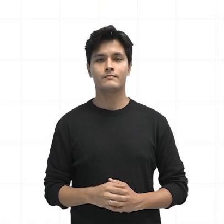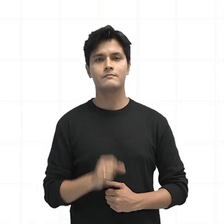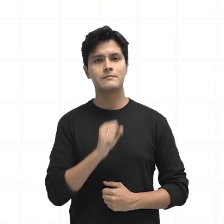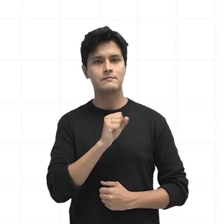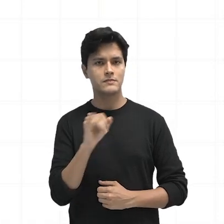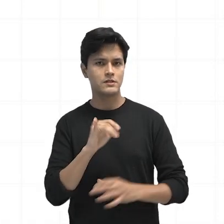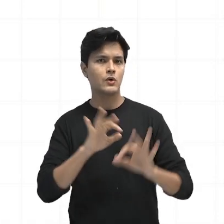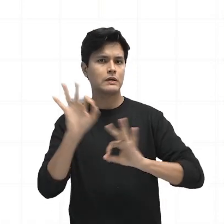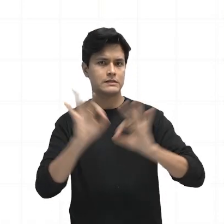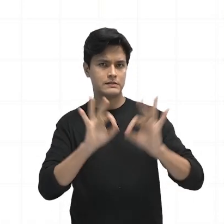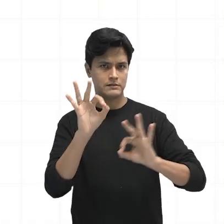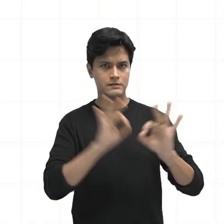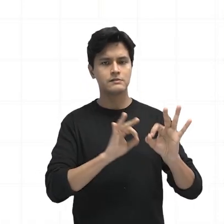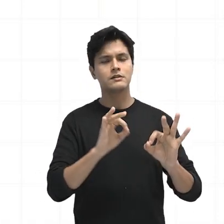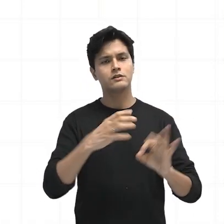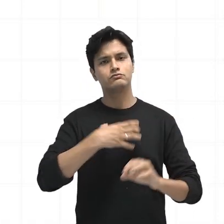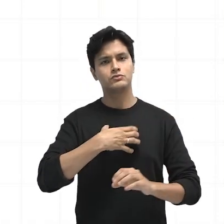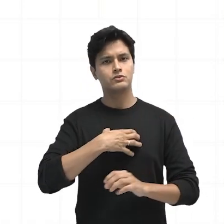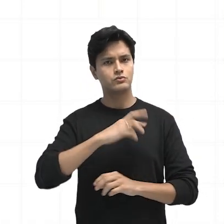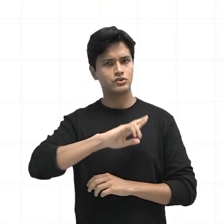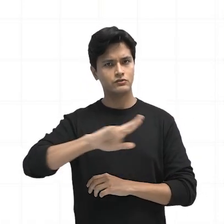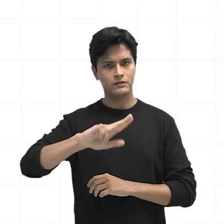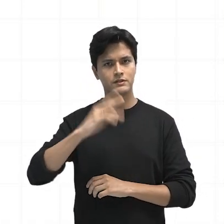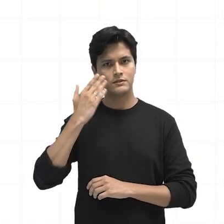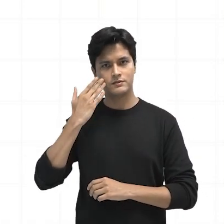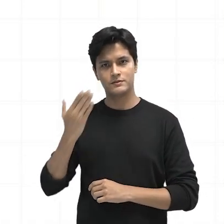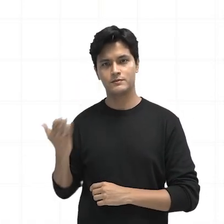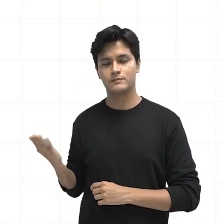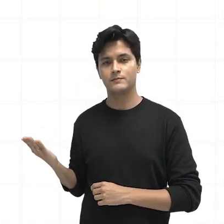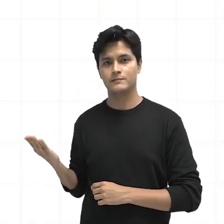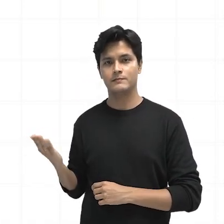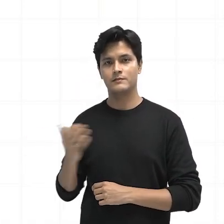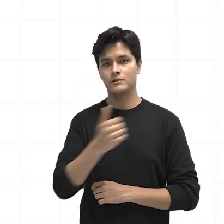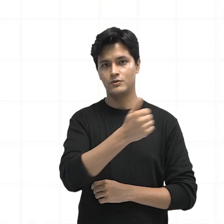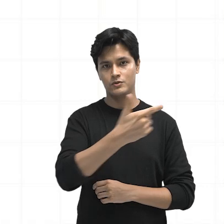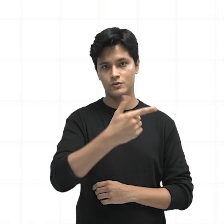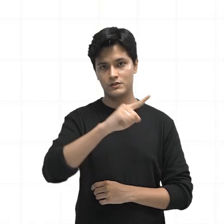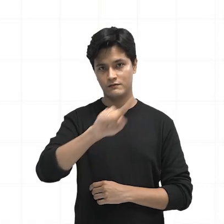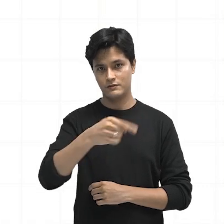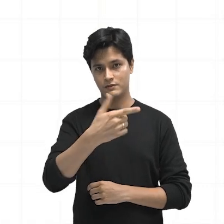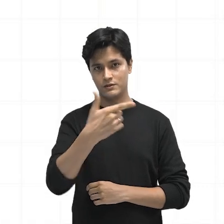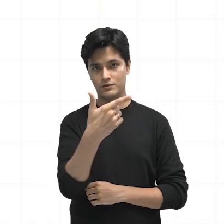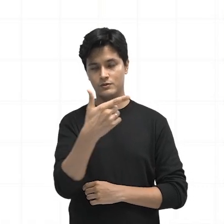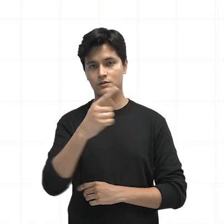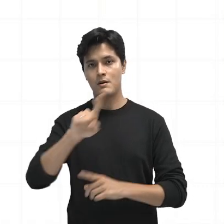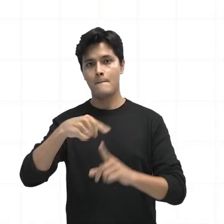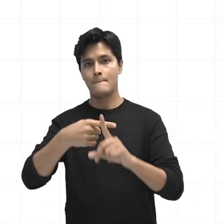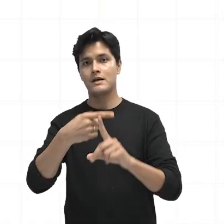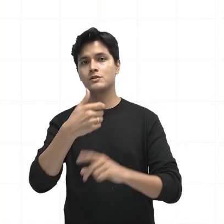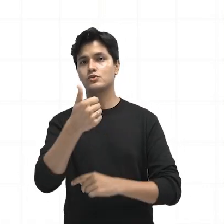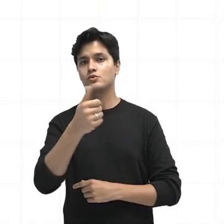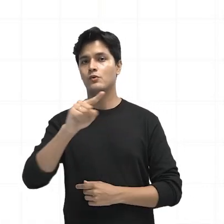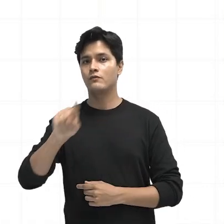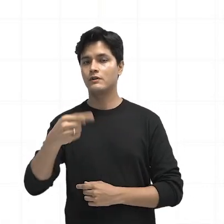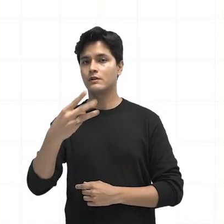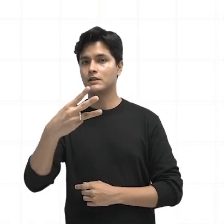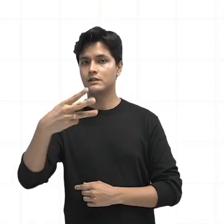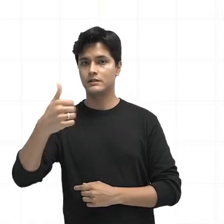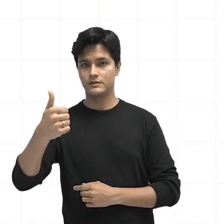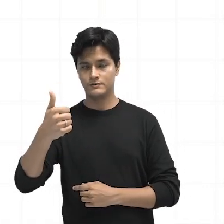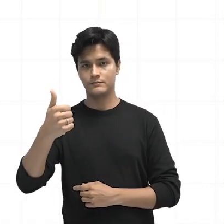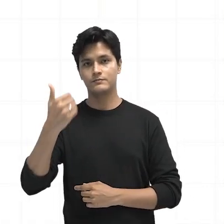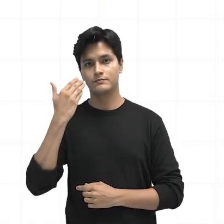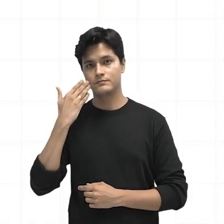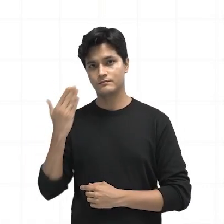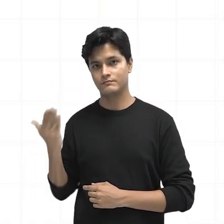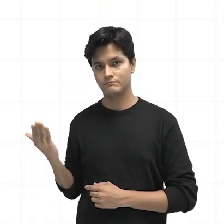da seguinte maneira, 12,2 somado com 1,31. Ao realizar